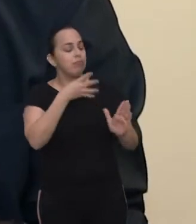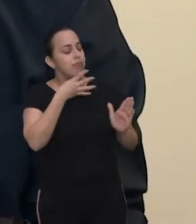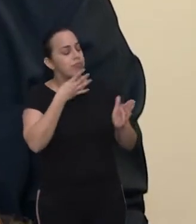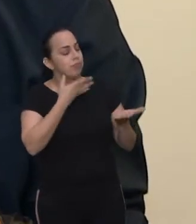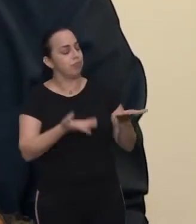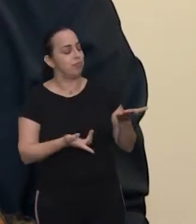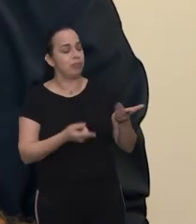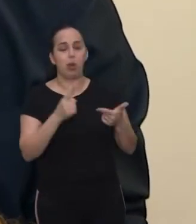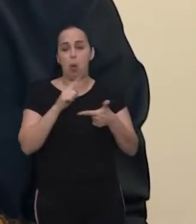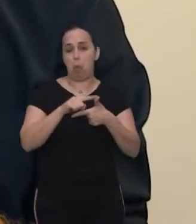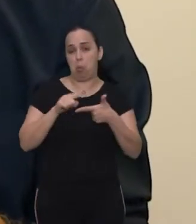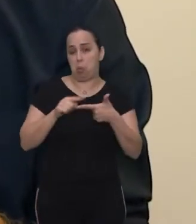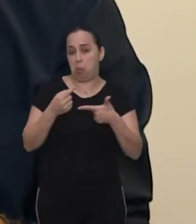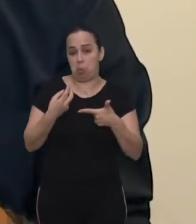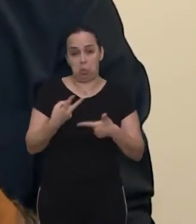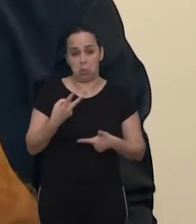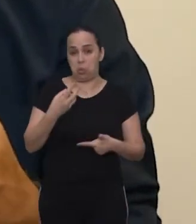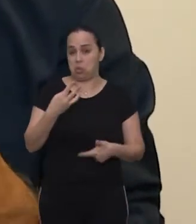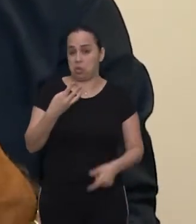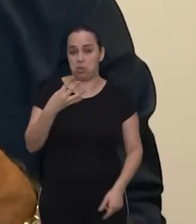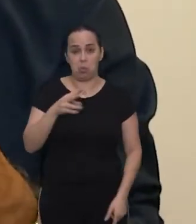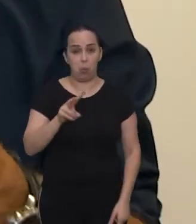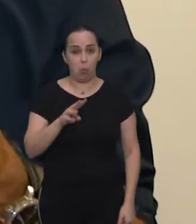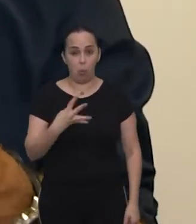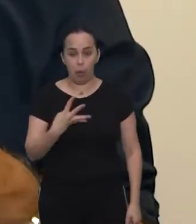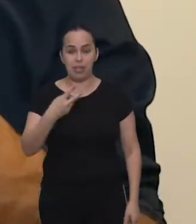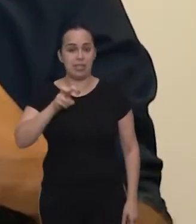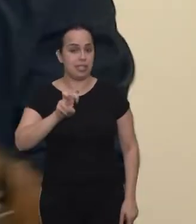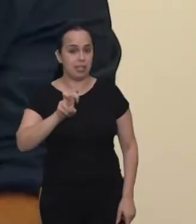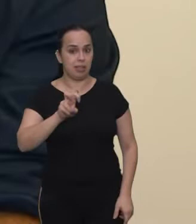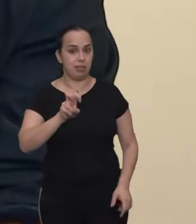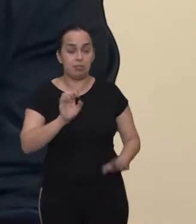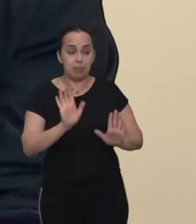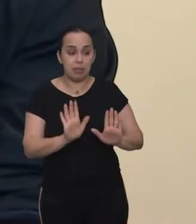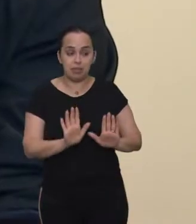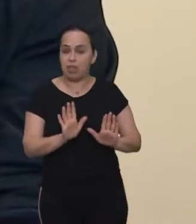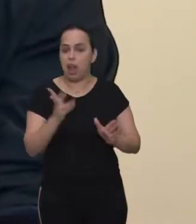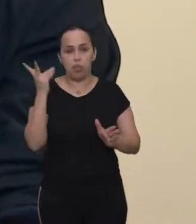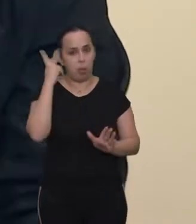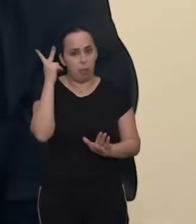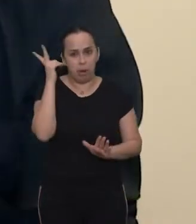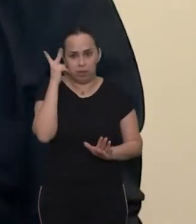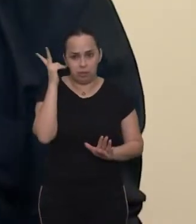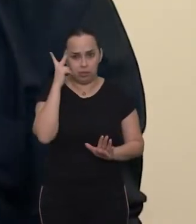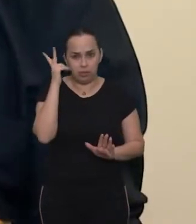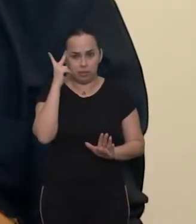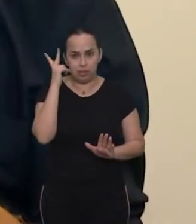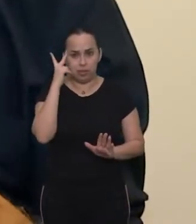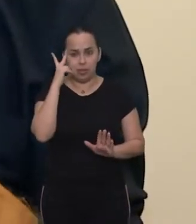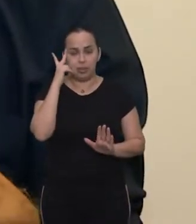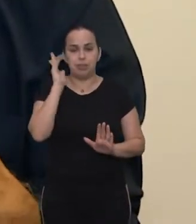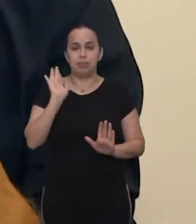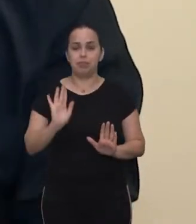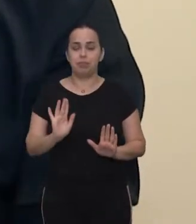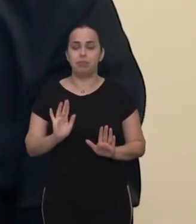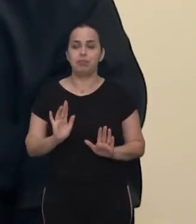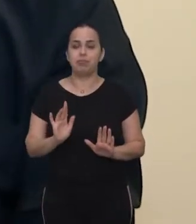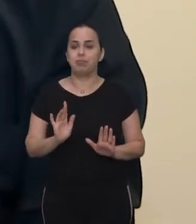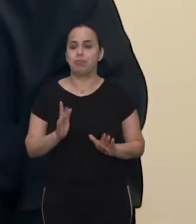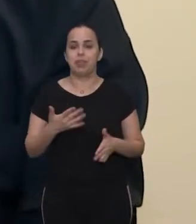você vai conhecer Talvez uma duas três quatro cinco propostas que apareça faz parte